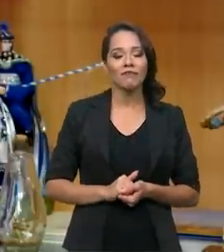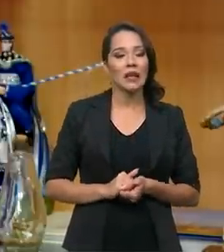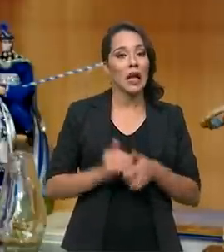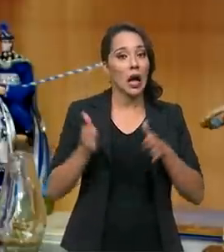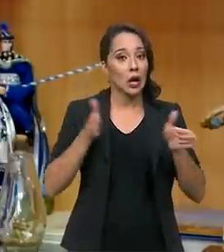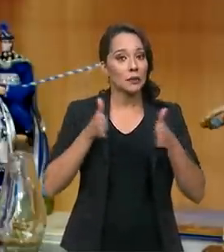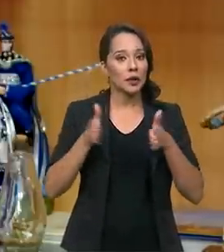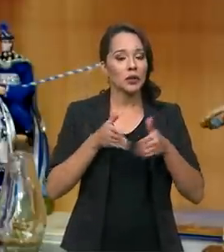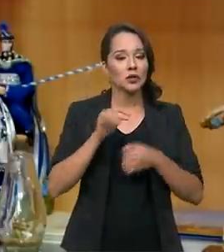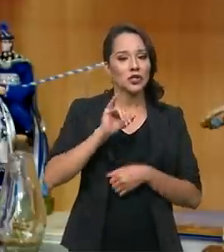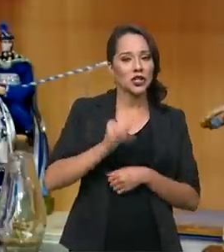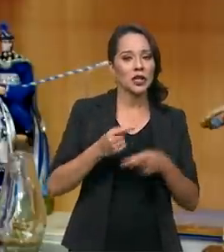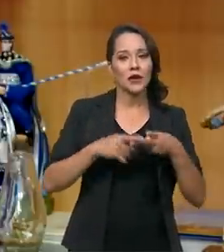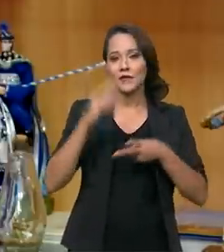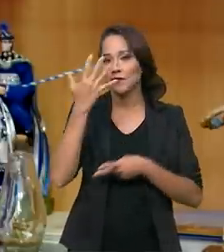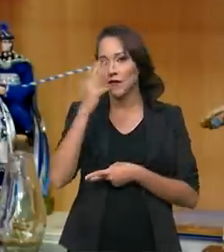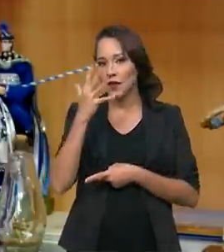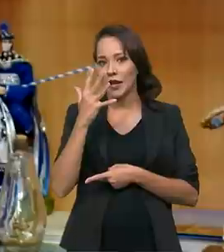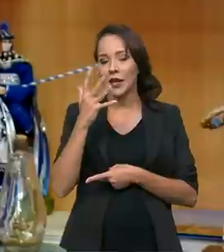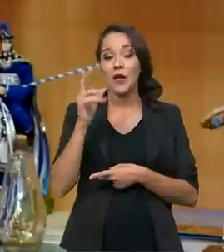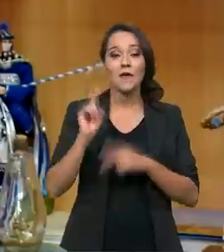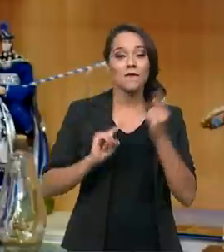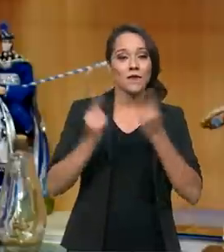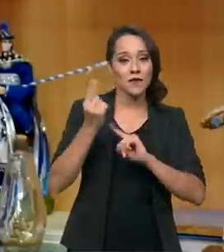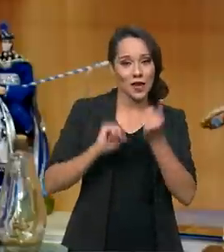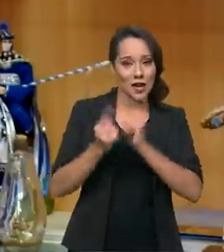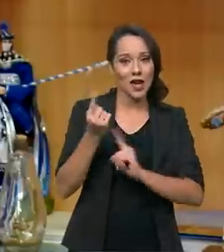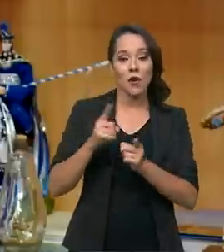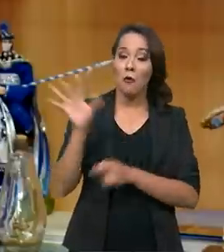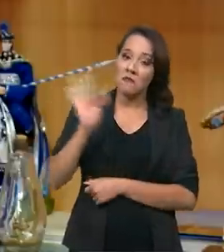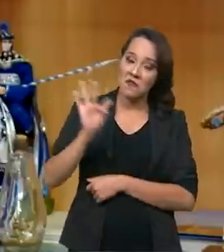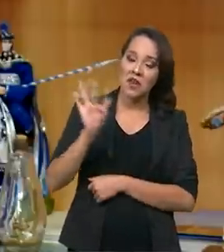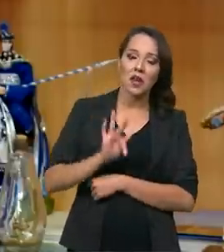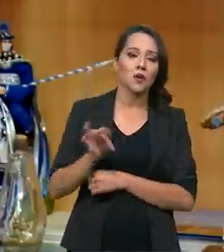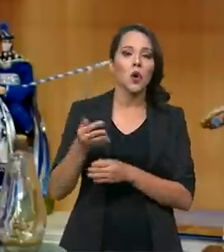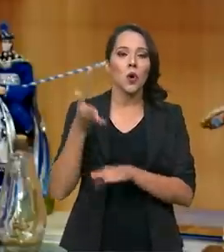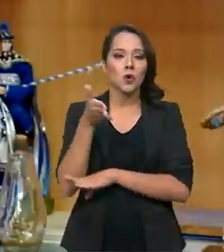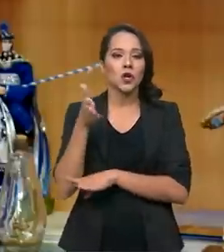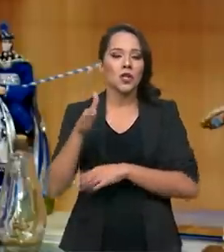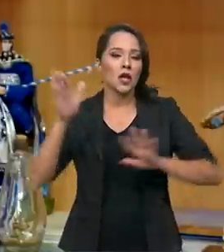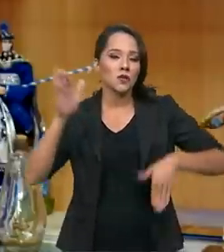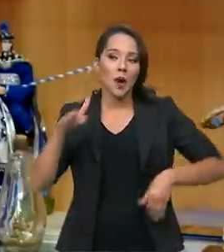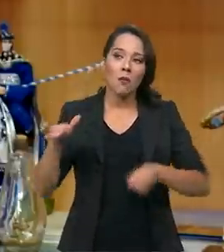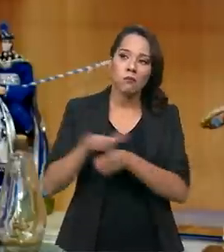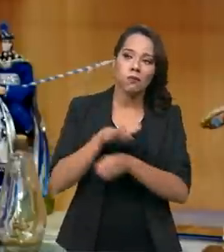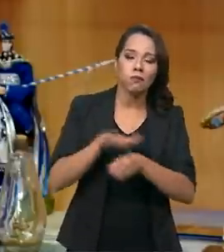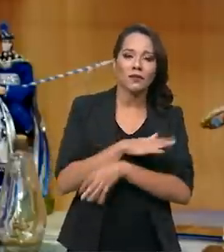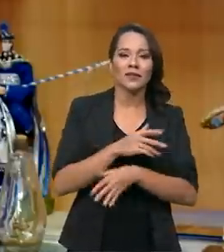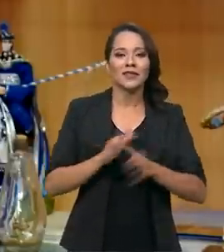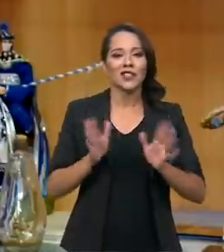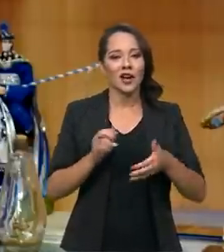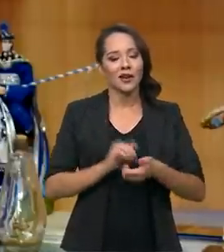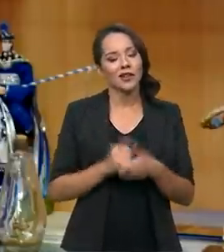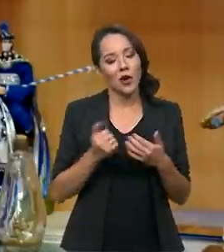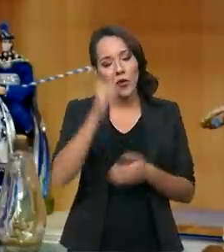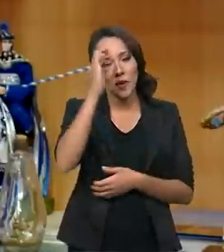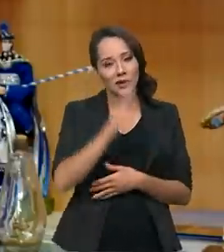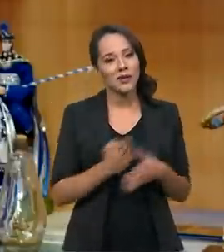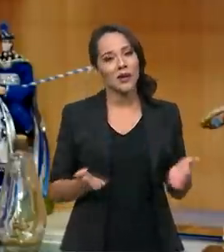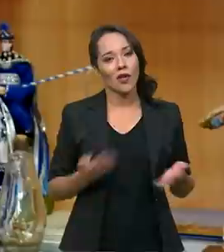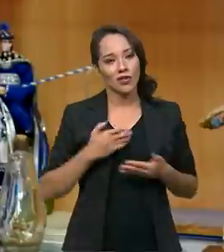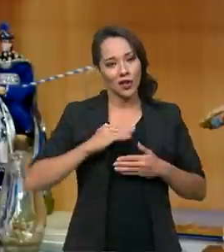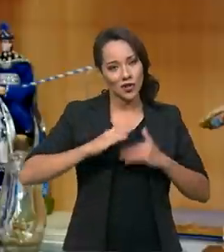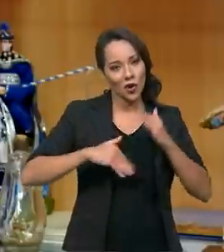alto estação agora o de janeiro e fevereiro os hotéis de praia pessoalmente no nordeste do Brasil lotado endereço de culturismo também então é isso Brasil